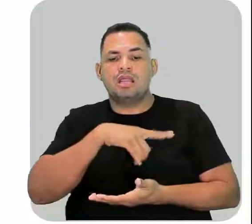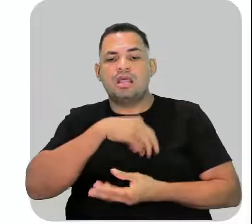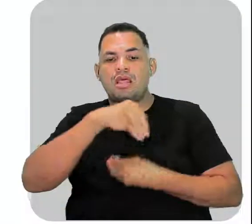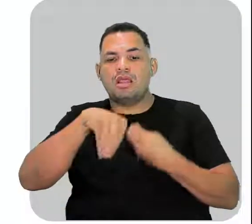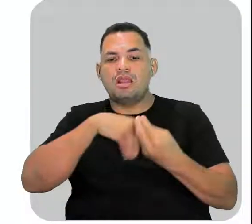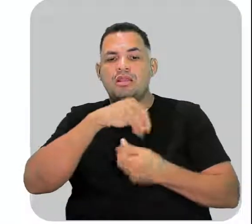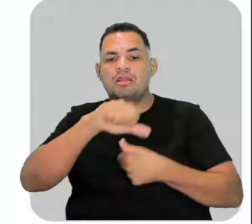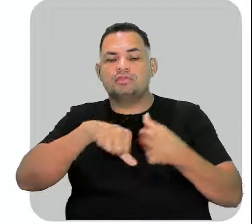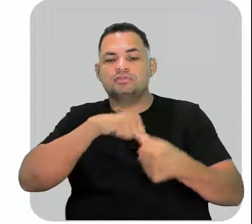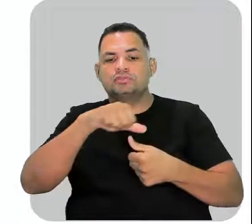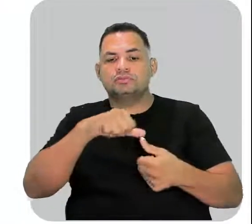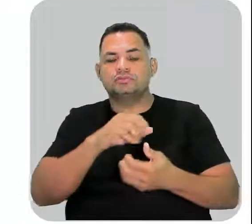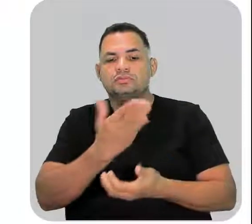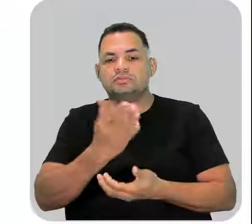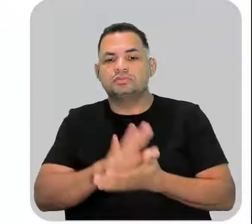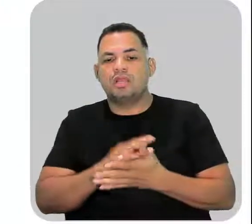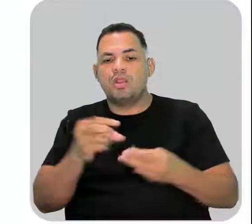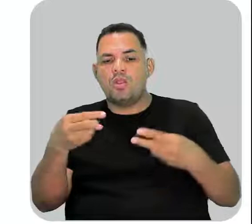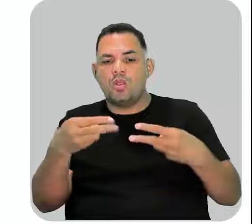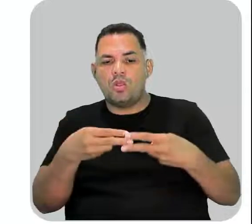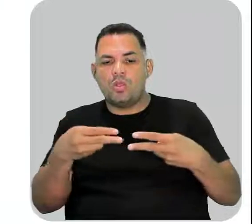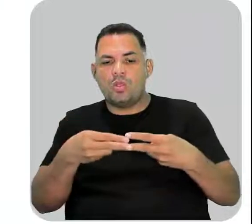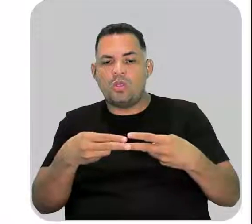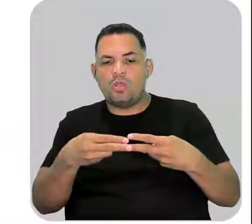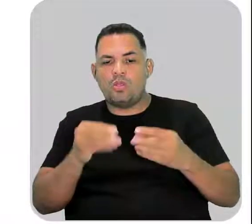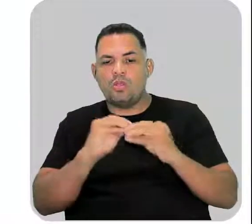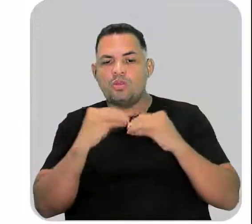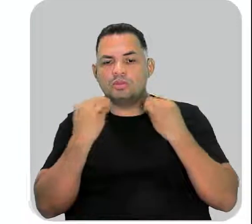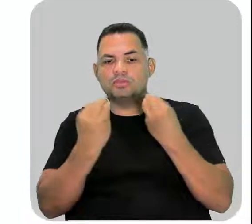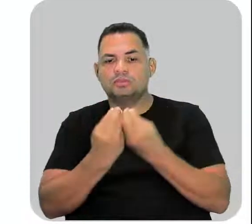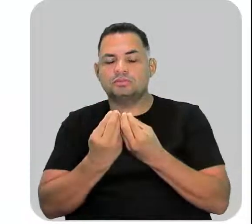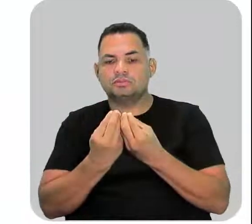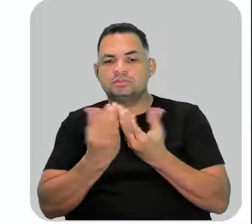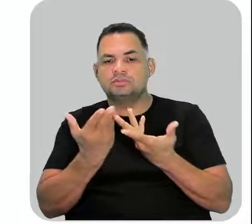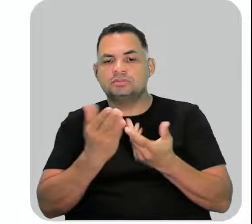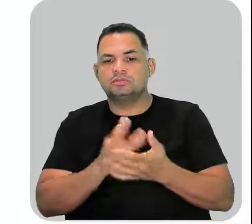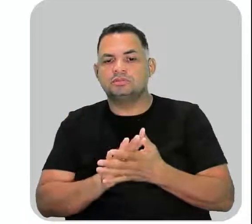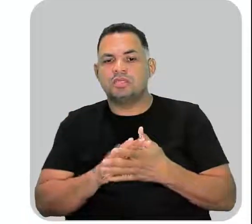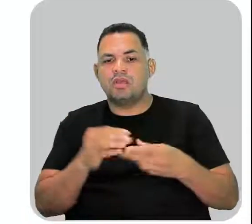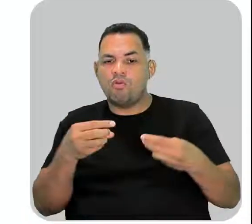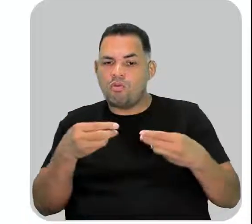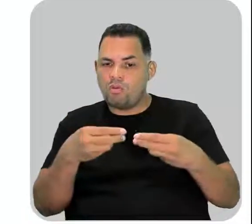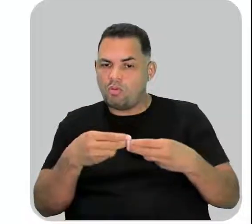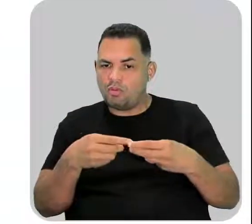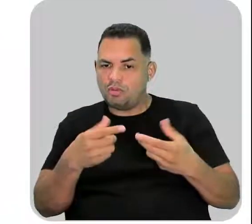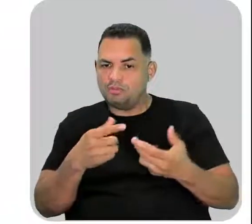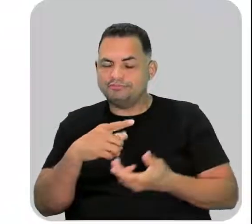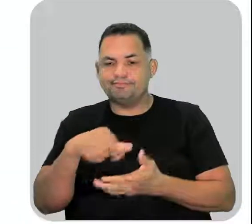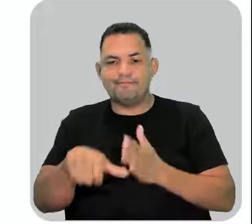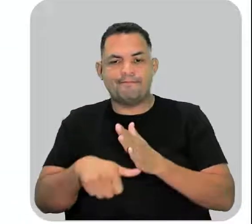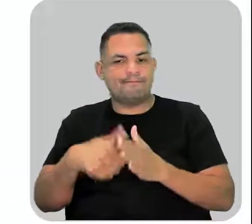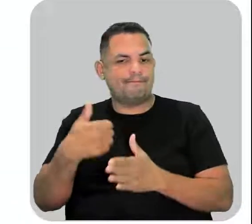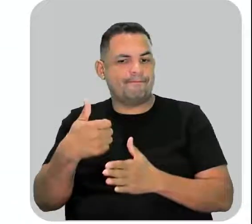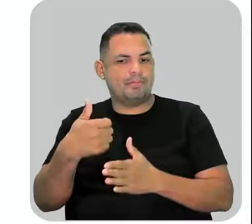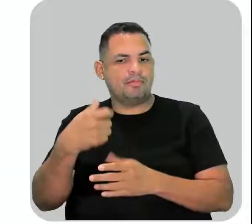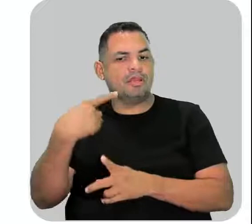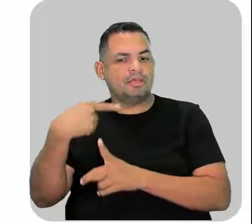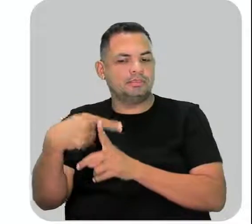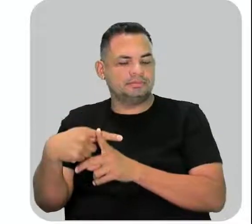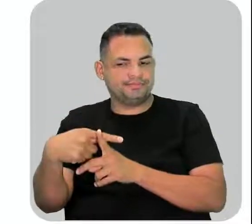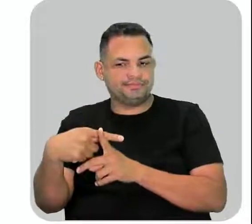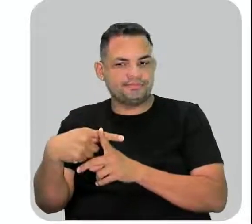um composto com ligação dupla, que essa ligação, por sua vez, né, a gente chama de primeira